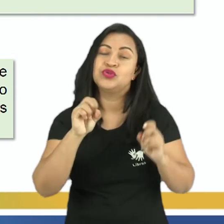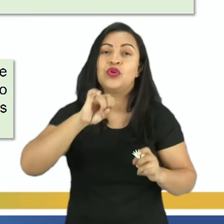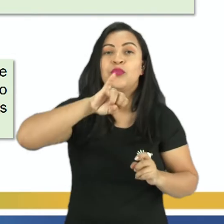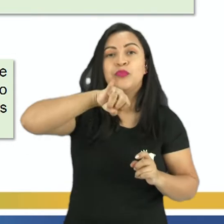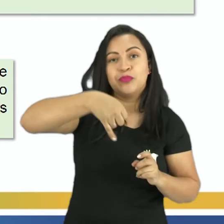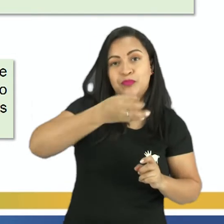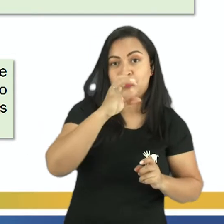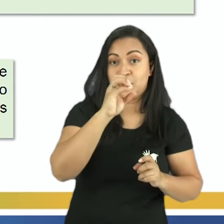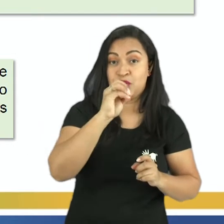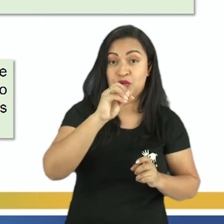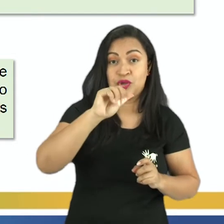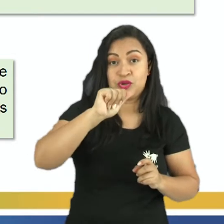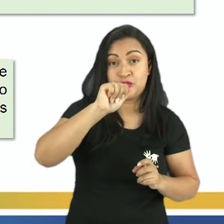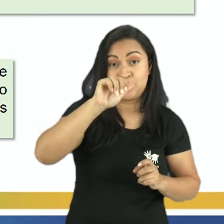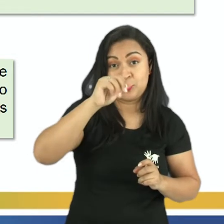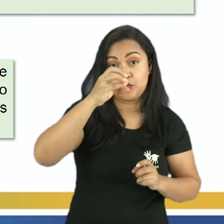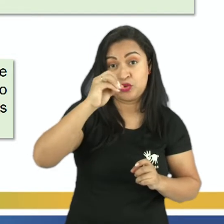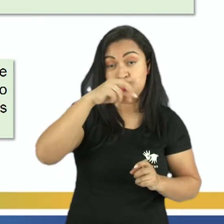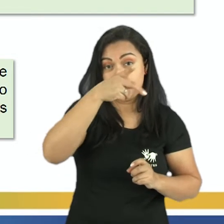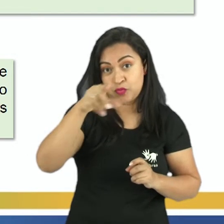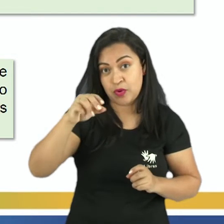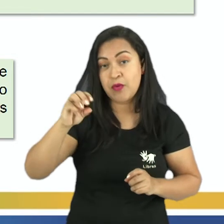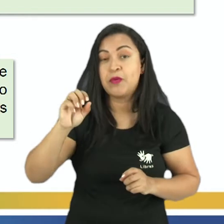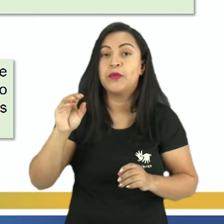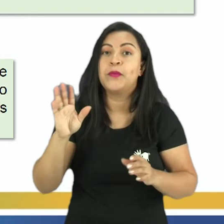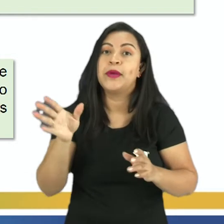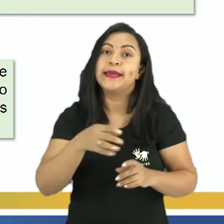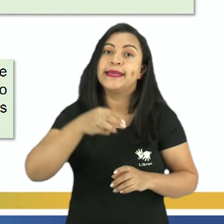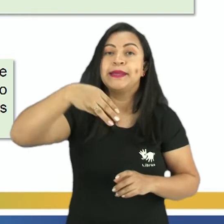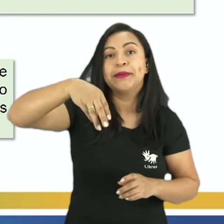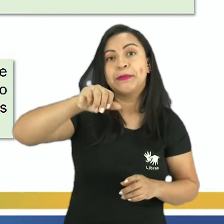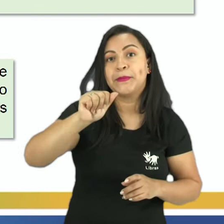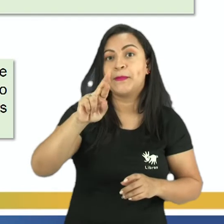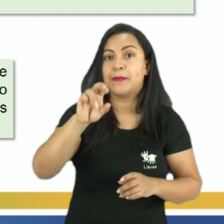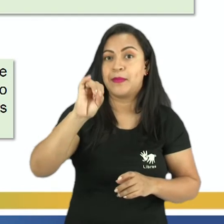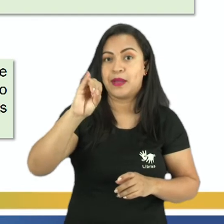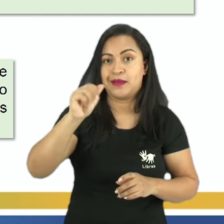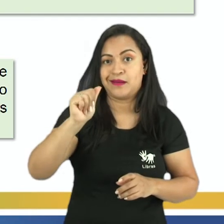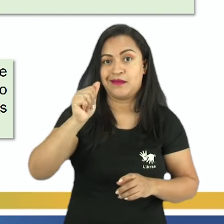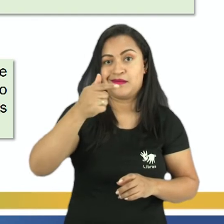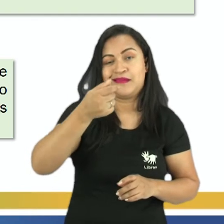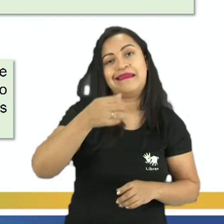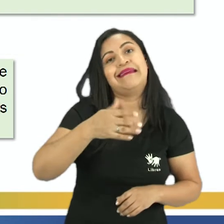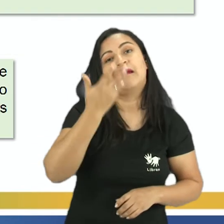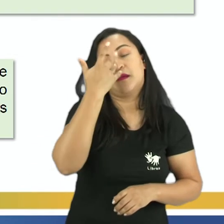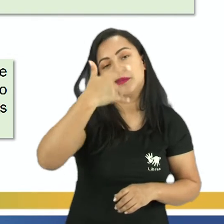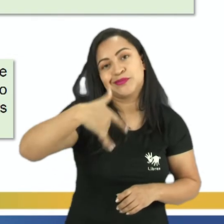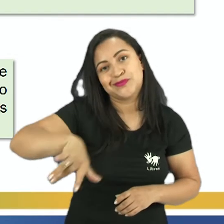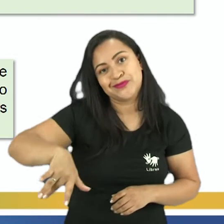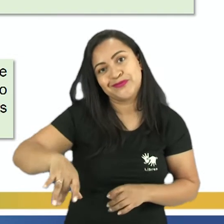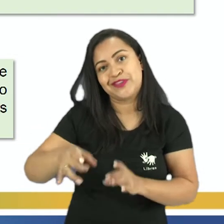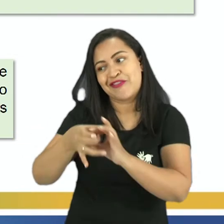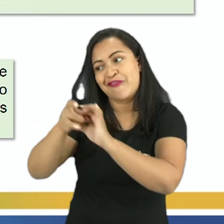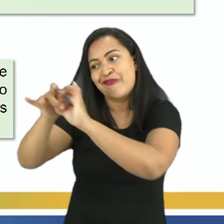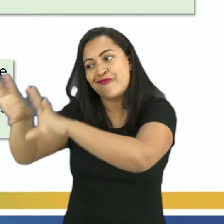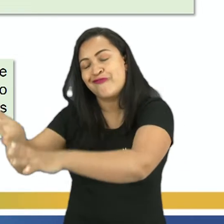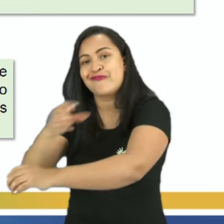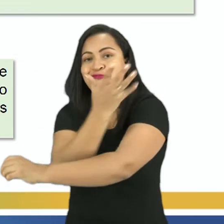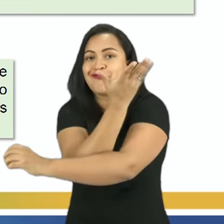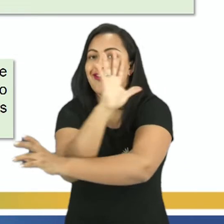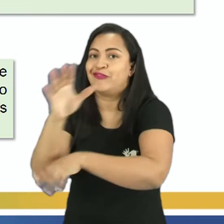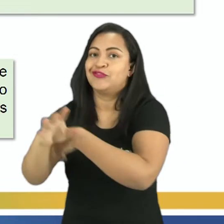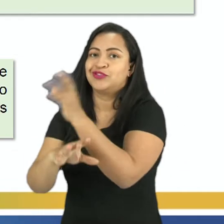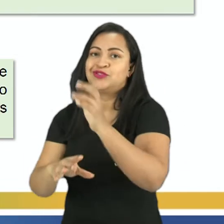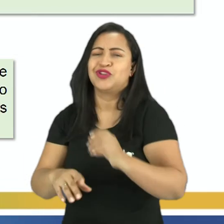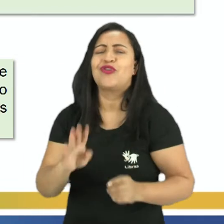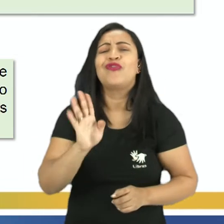a fome e a pobreza tomarem conta da família, convence o pai das crianças a abandoná-las na floresta. E aí o restante da